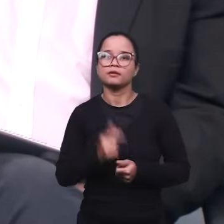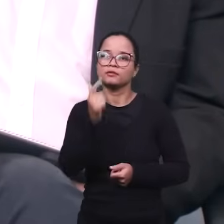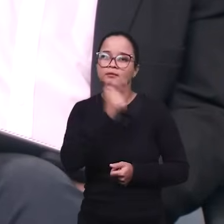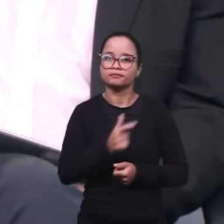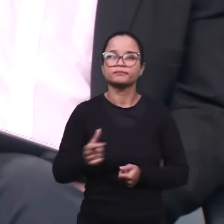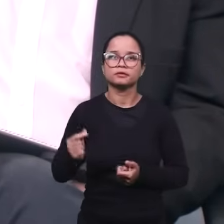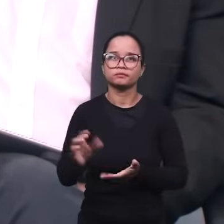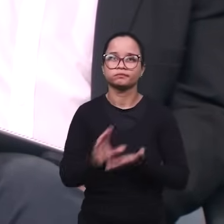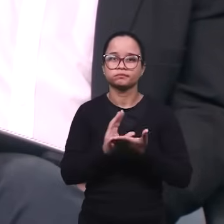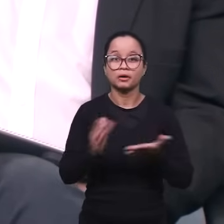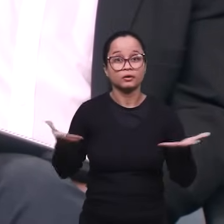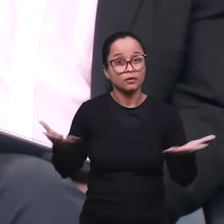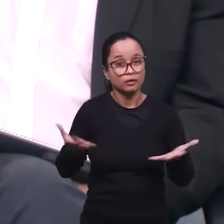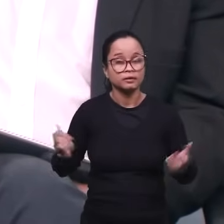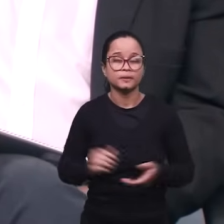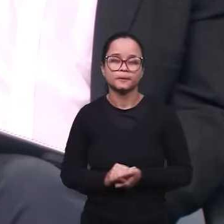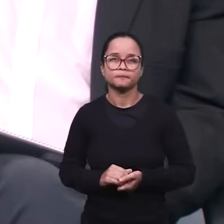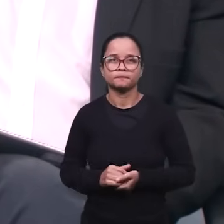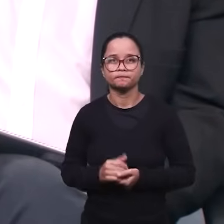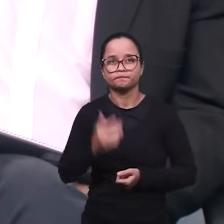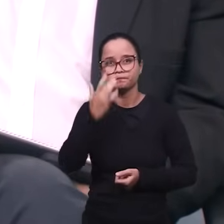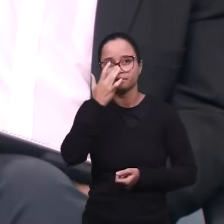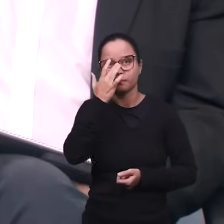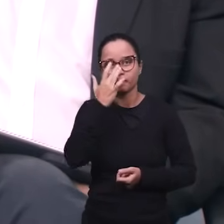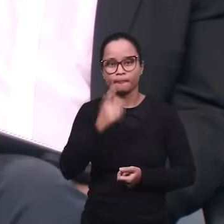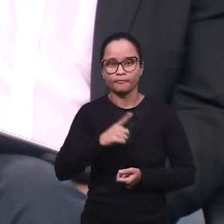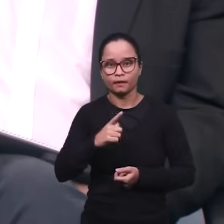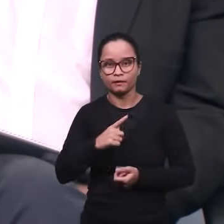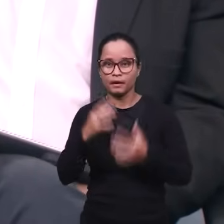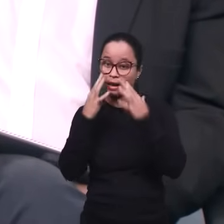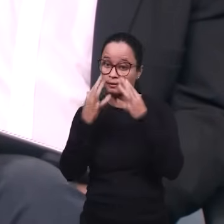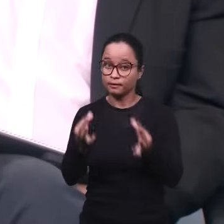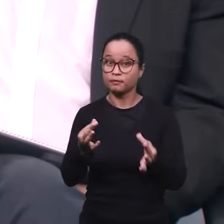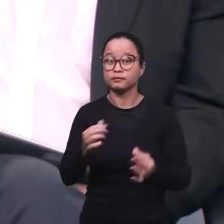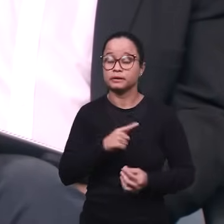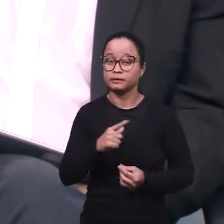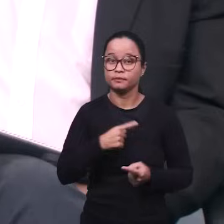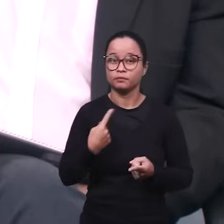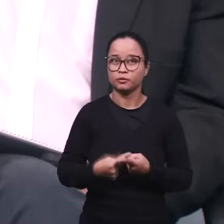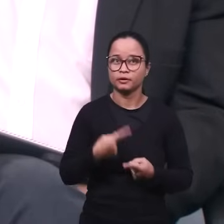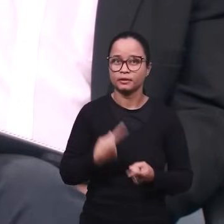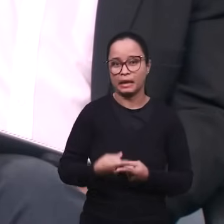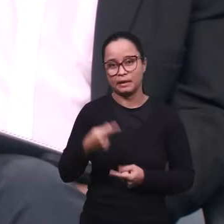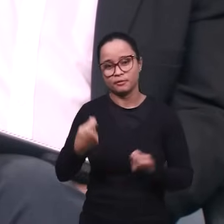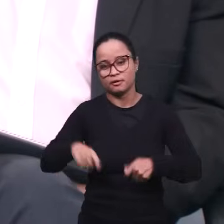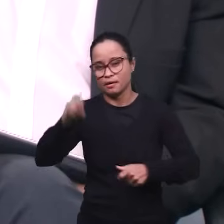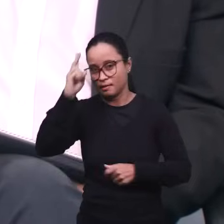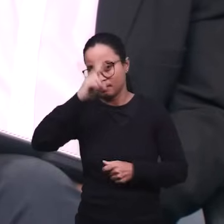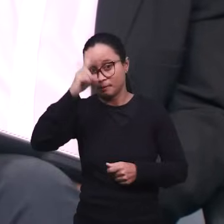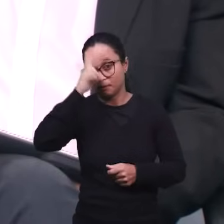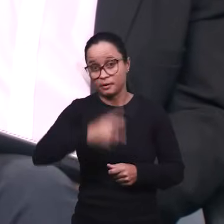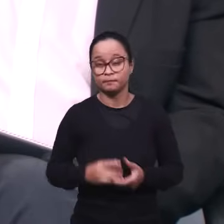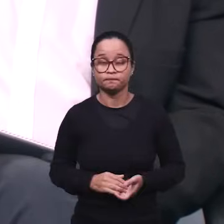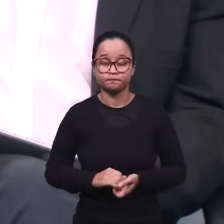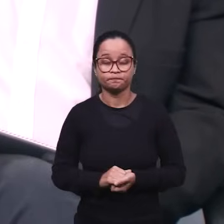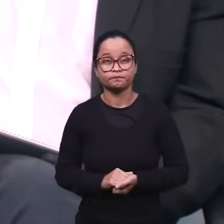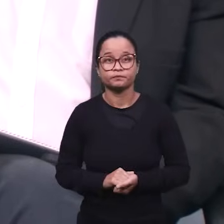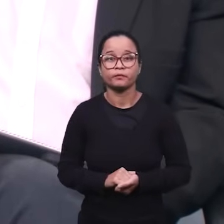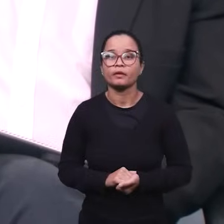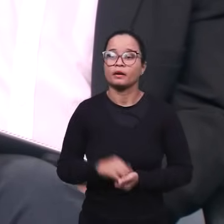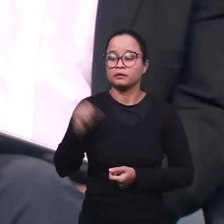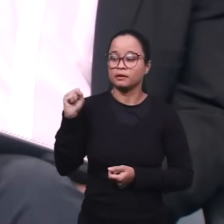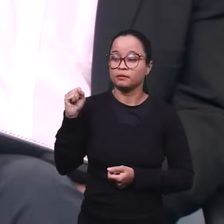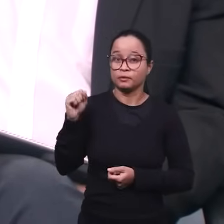esse recolhimento. E hoje, assim, tem que ficar muito atento pelo seguinte, tem que lembrar, porque lá no